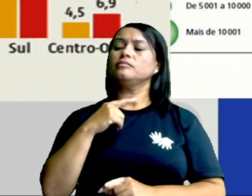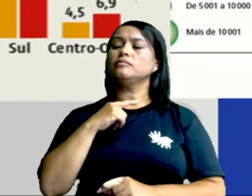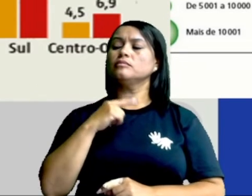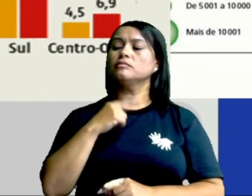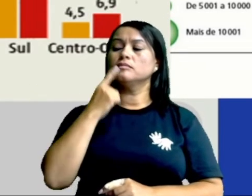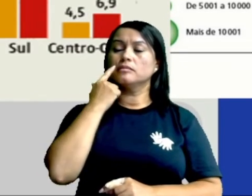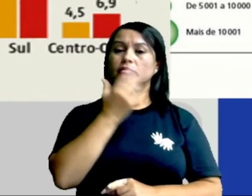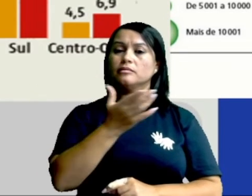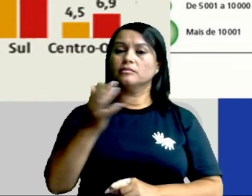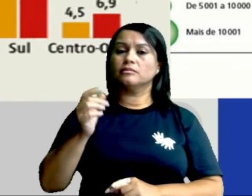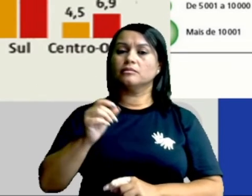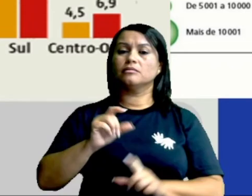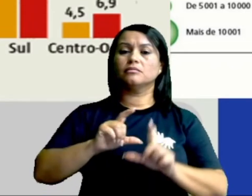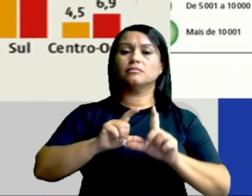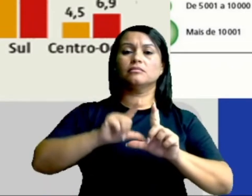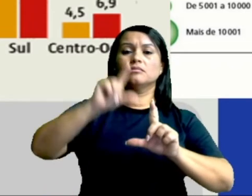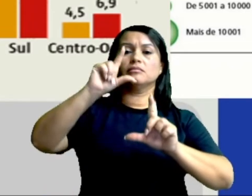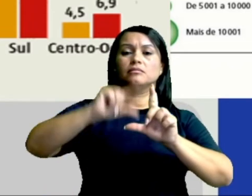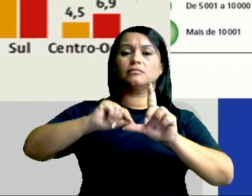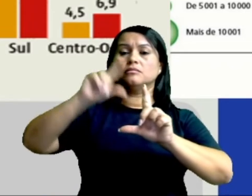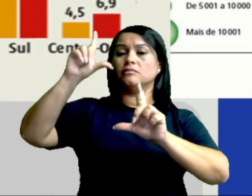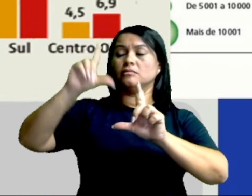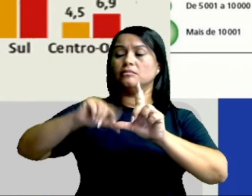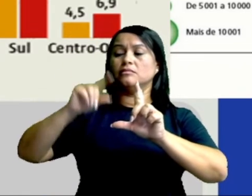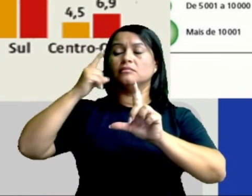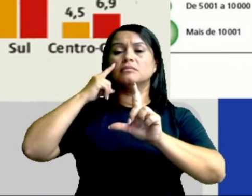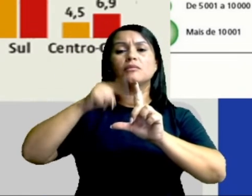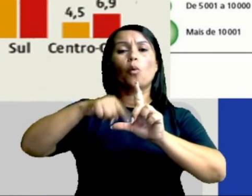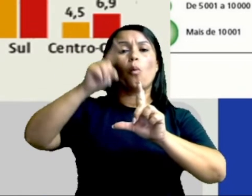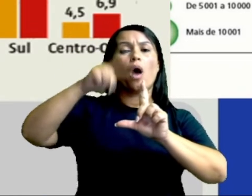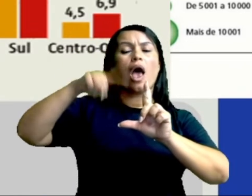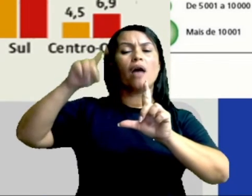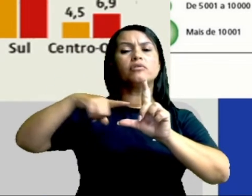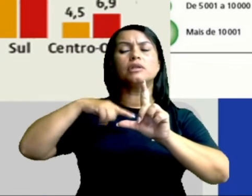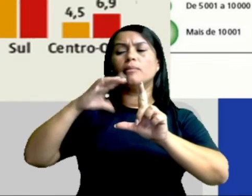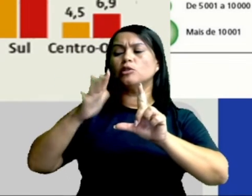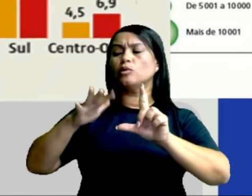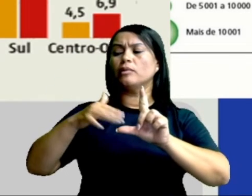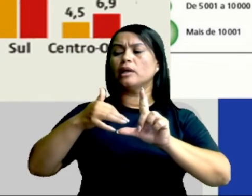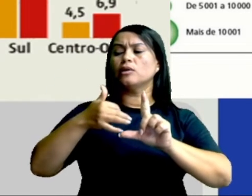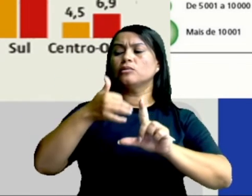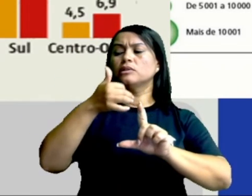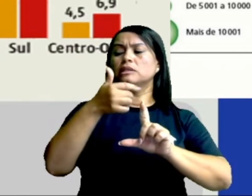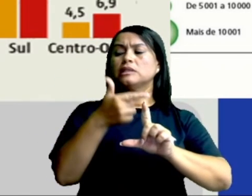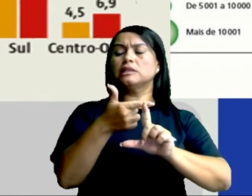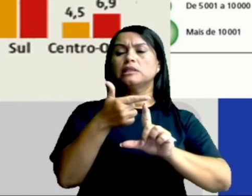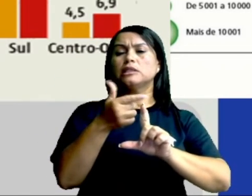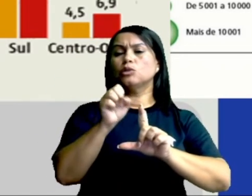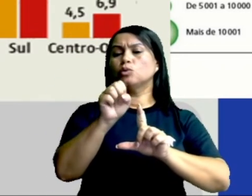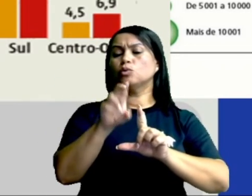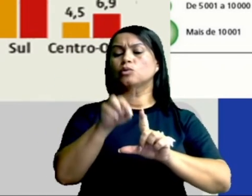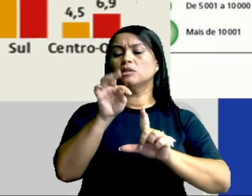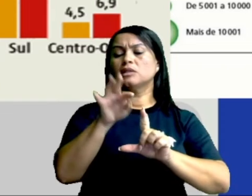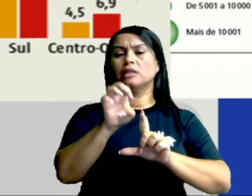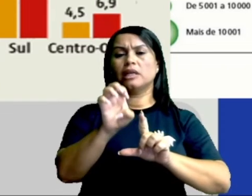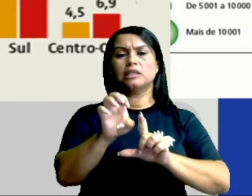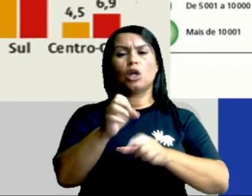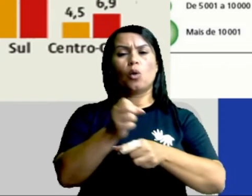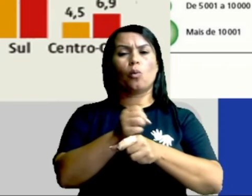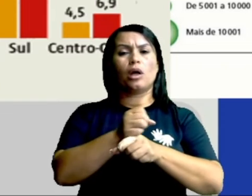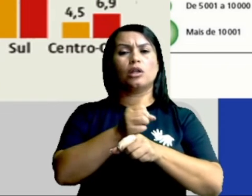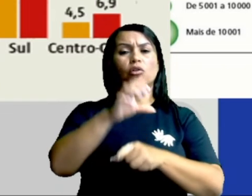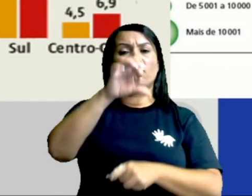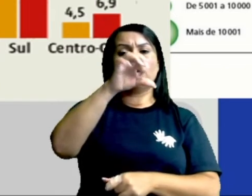vocês veem, dados de 1996 e de 2011 mostram aí exatamente esse contexto. Em 96, mais